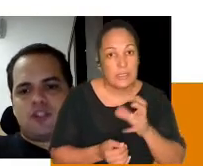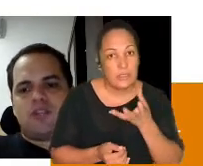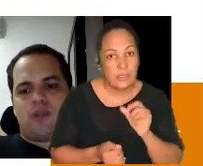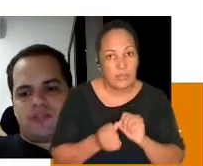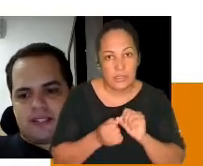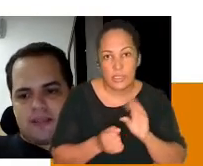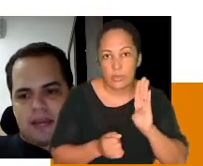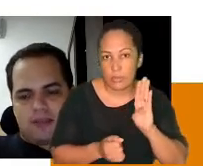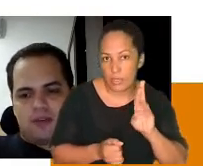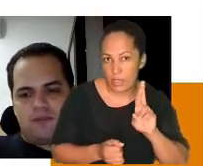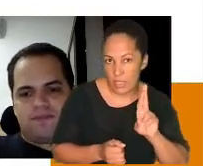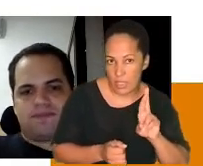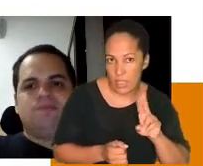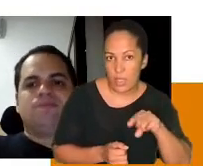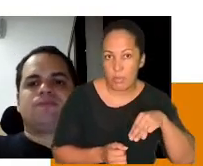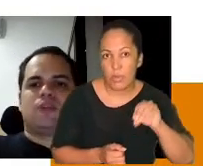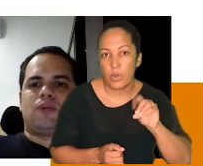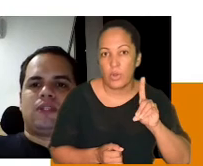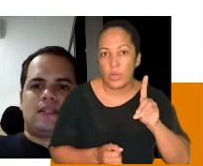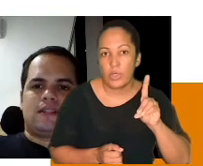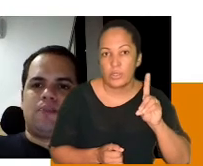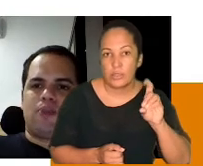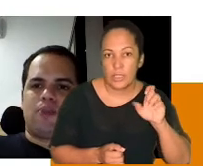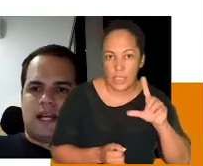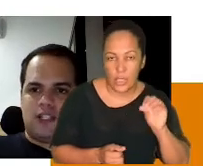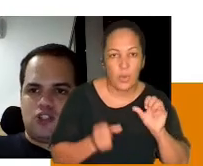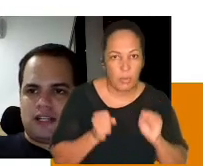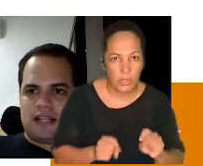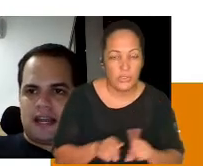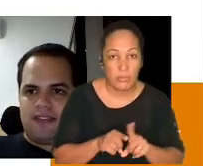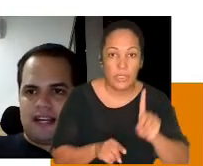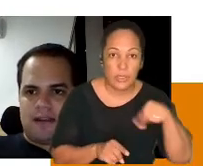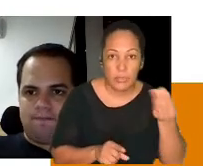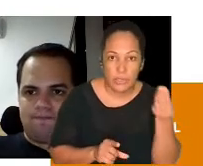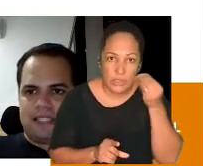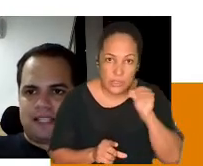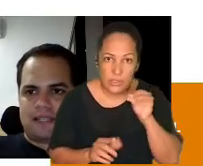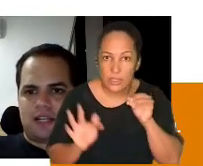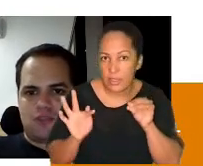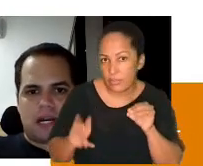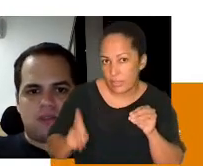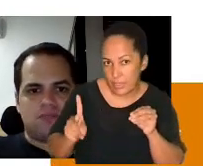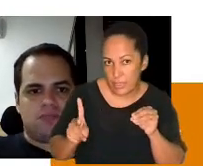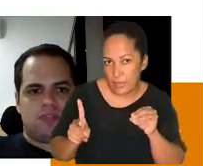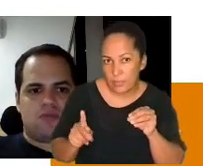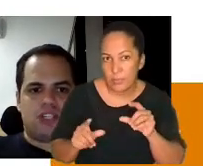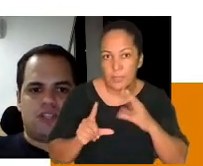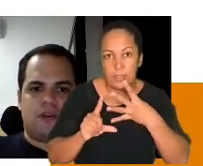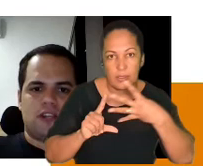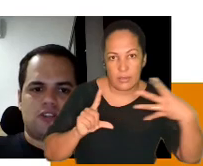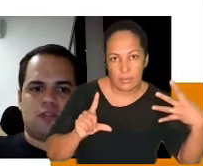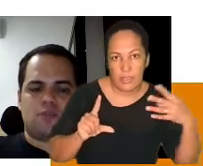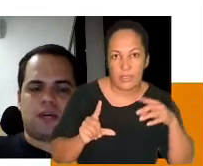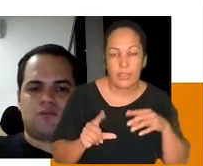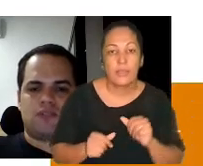BR Modelo, pode fazer também, tá bom? Não tem importância. Depois, adicione as AFK nas tabelas 1 para 1. Então, quando a gente